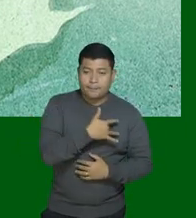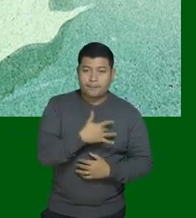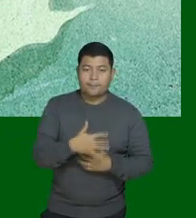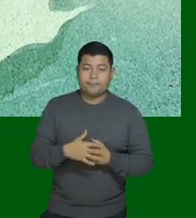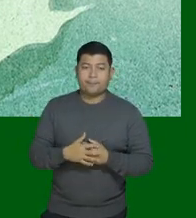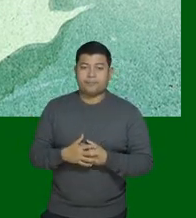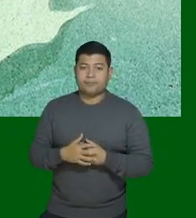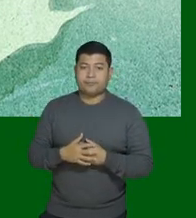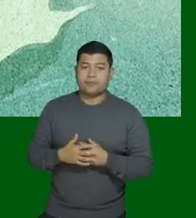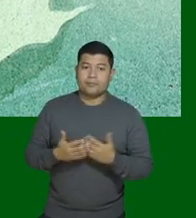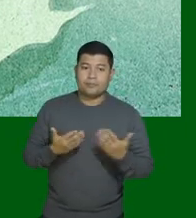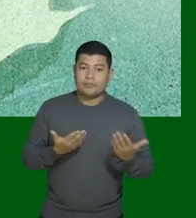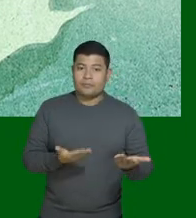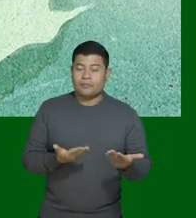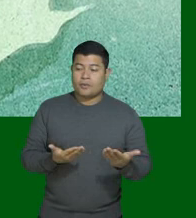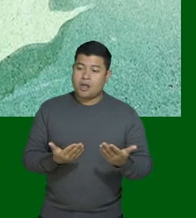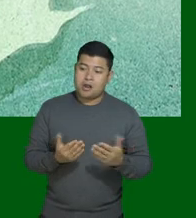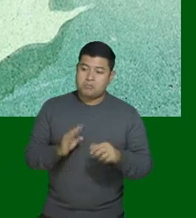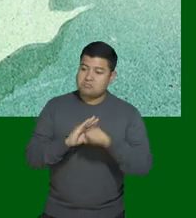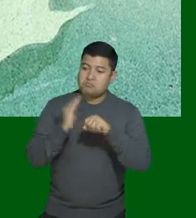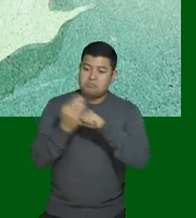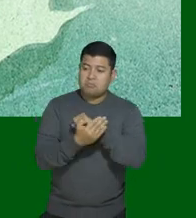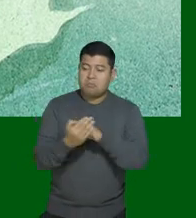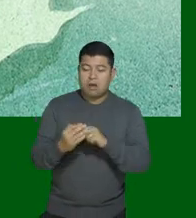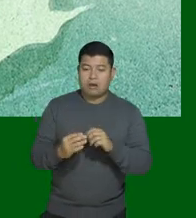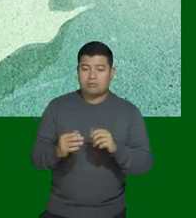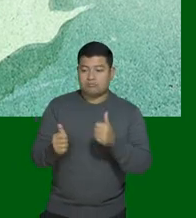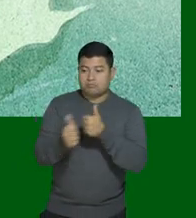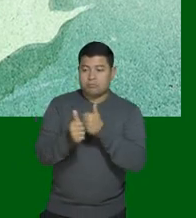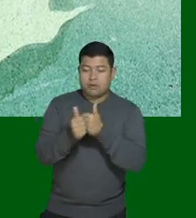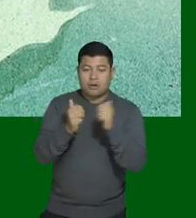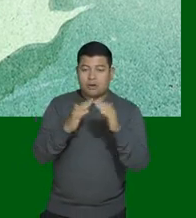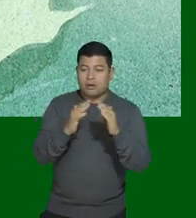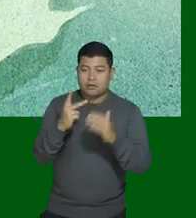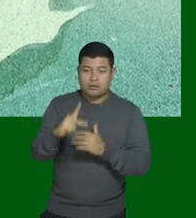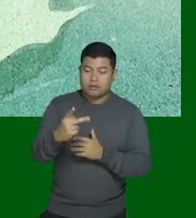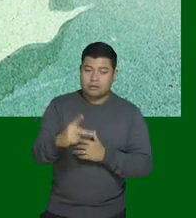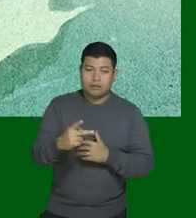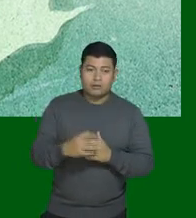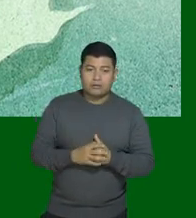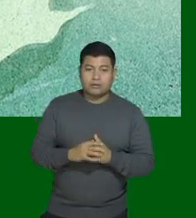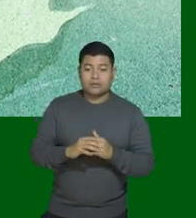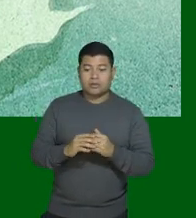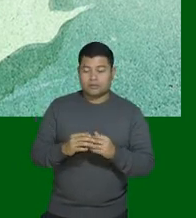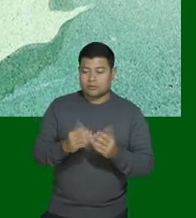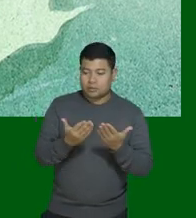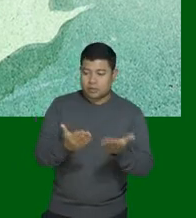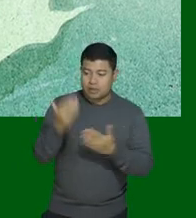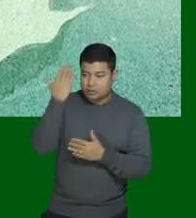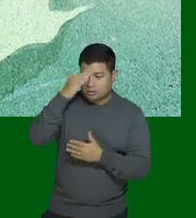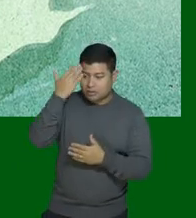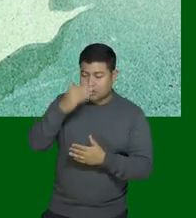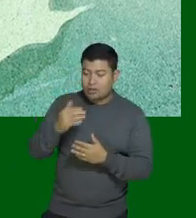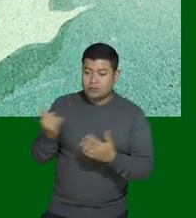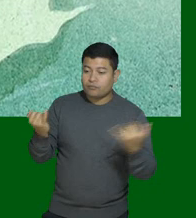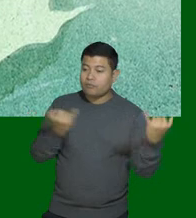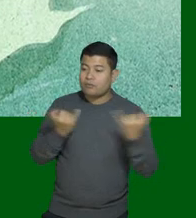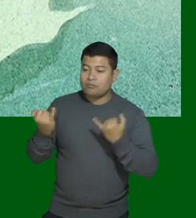de origem, do bairro onde mora, né? Lá é feita a identificação dessa criança,